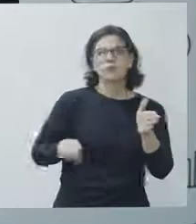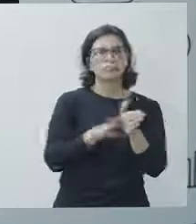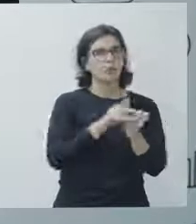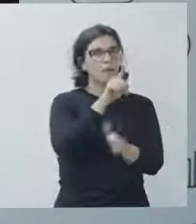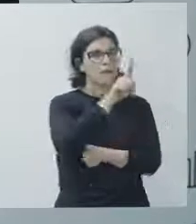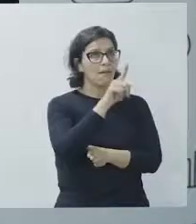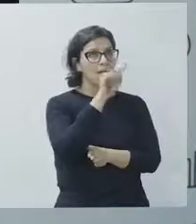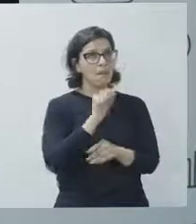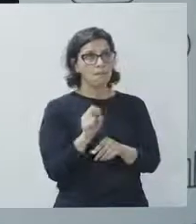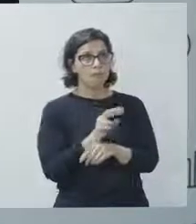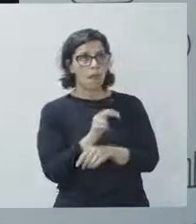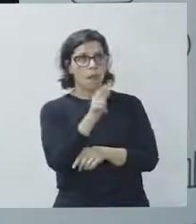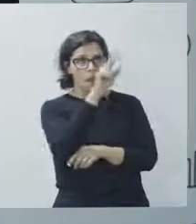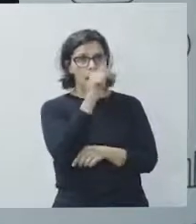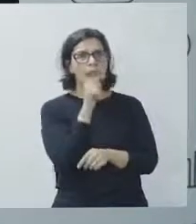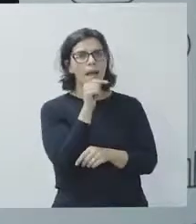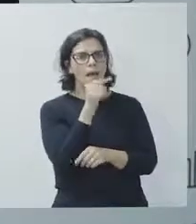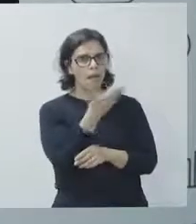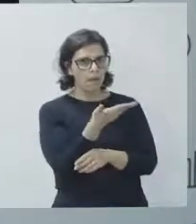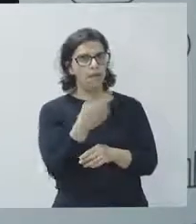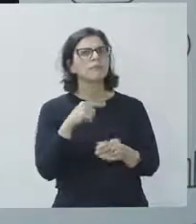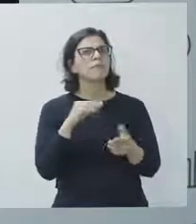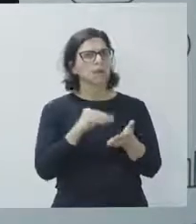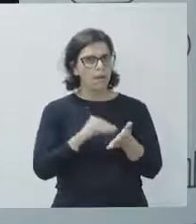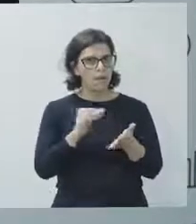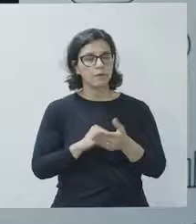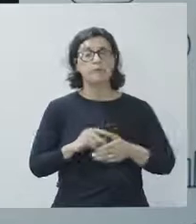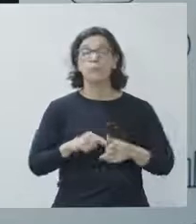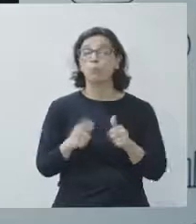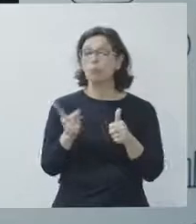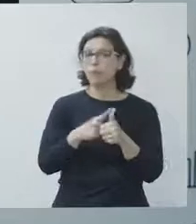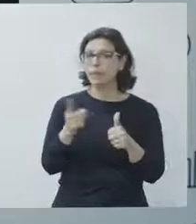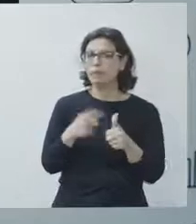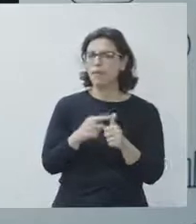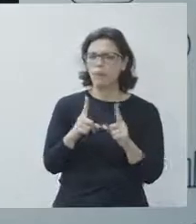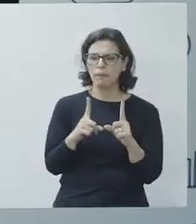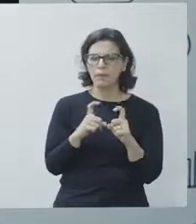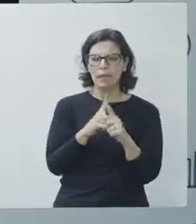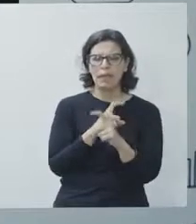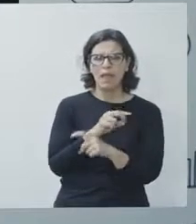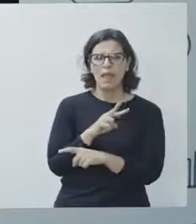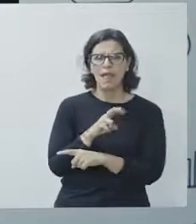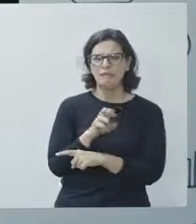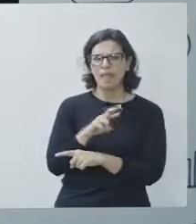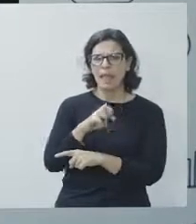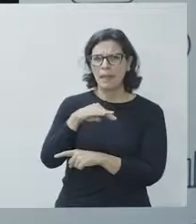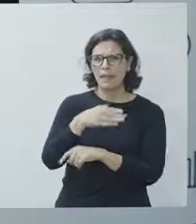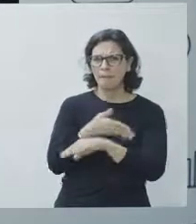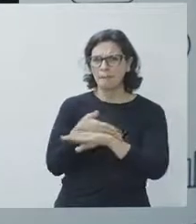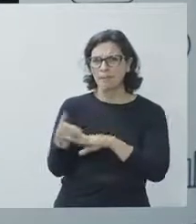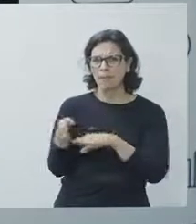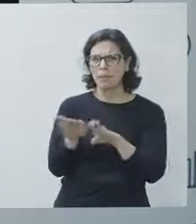serem vencidos até chegar à fonte. E nós temos esse primeiro obstáculo,